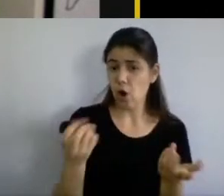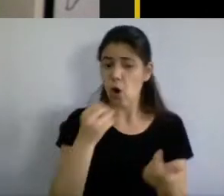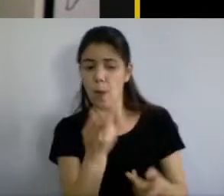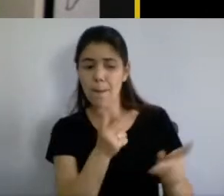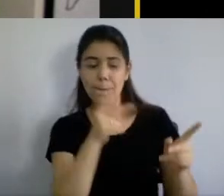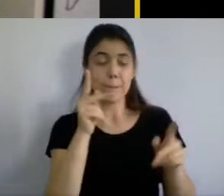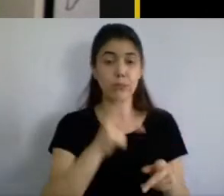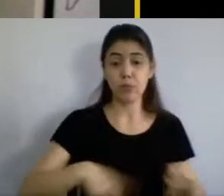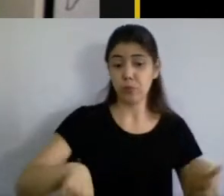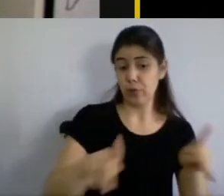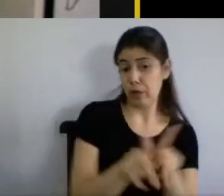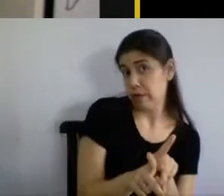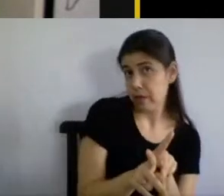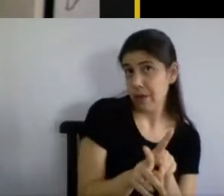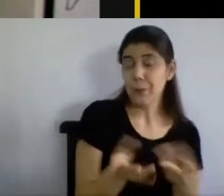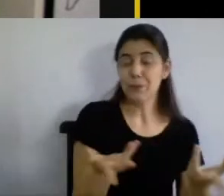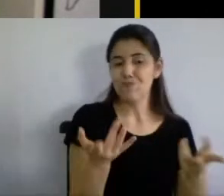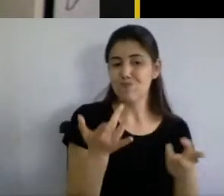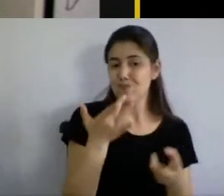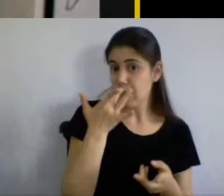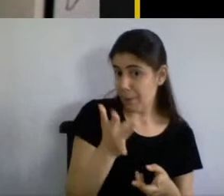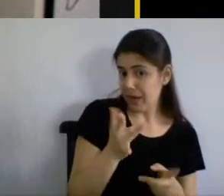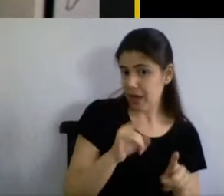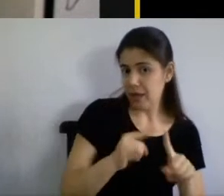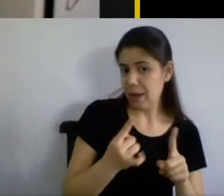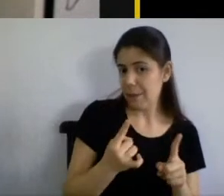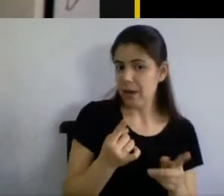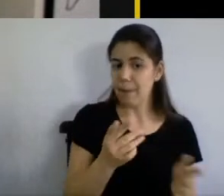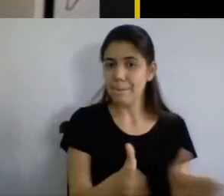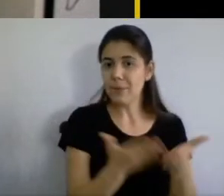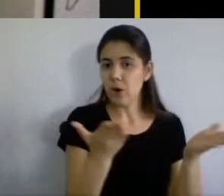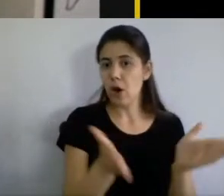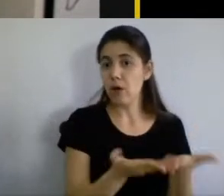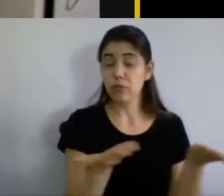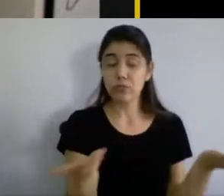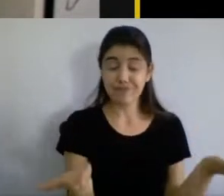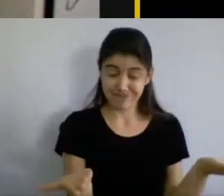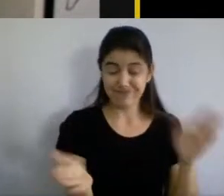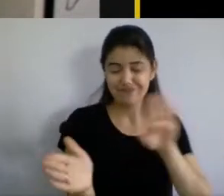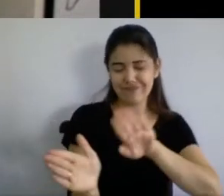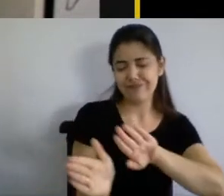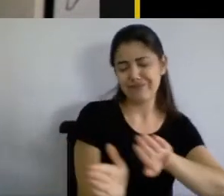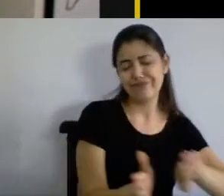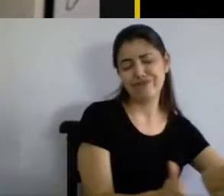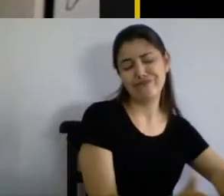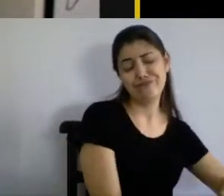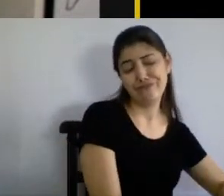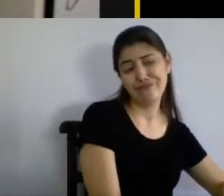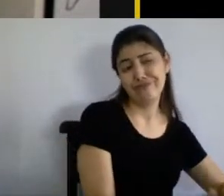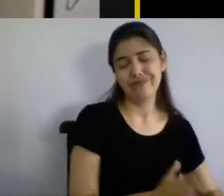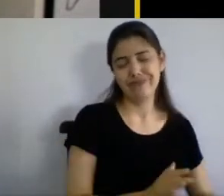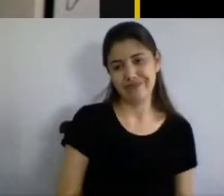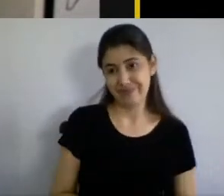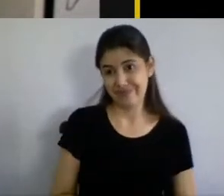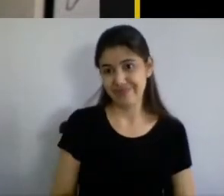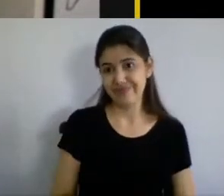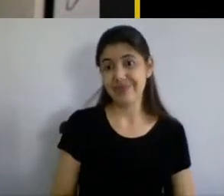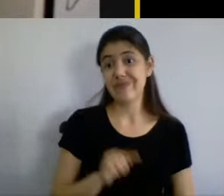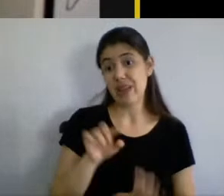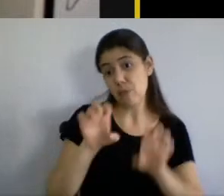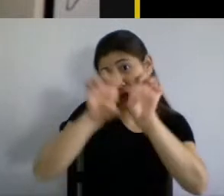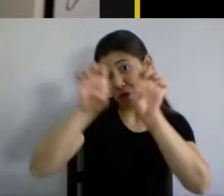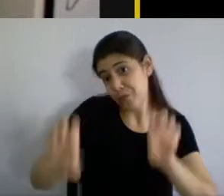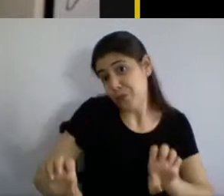essa estrutura, não sei se eu estou falando muito, mas ela se reproduziu na Primeira República,